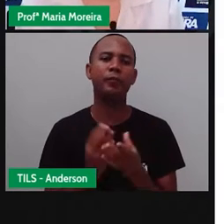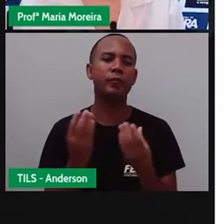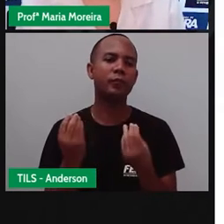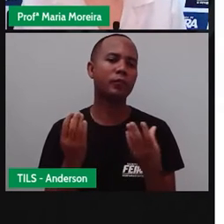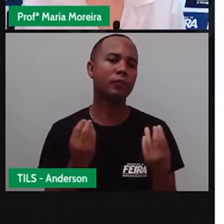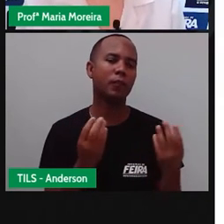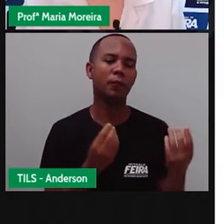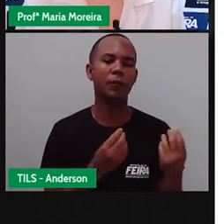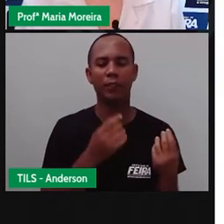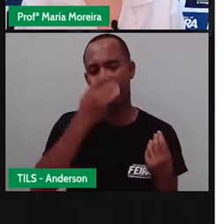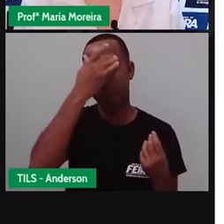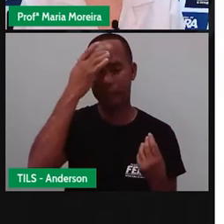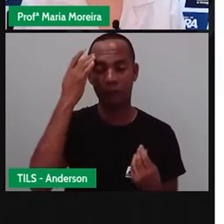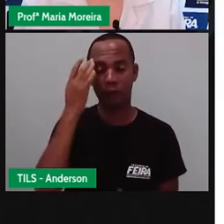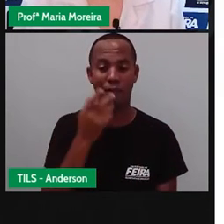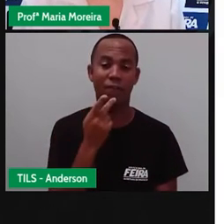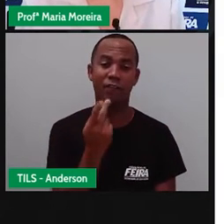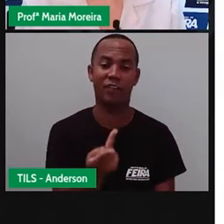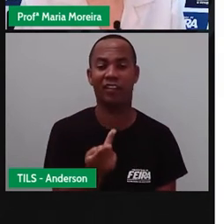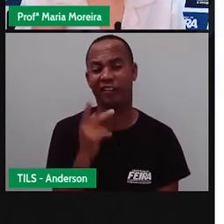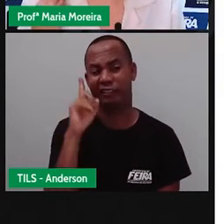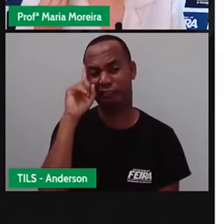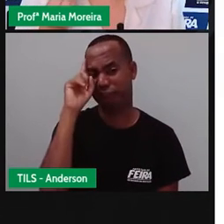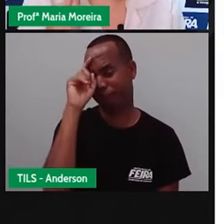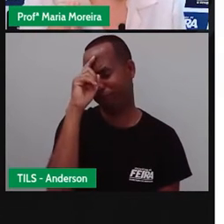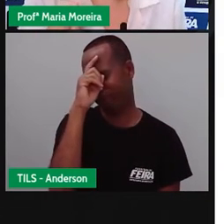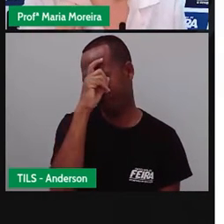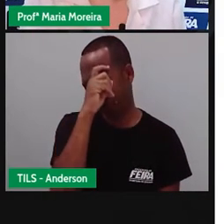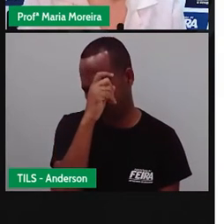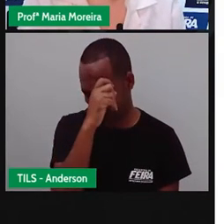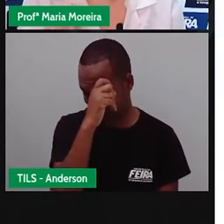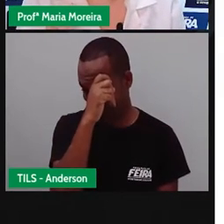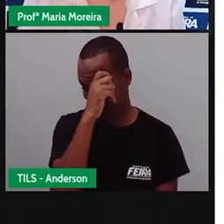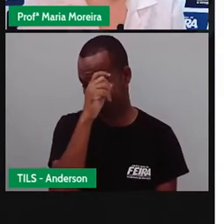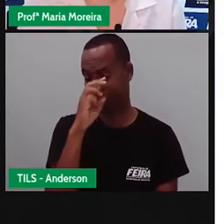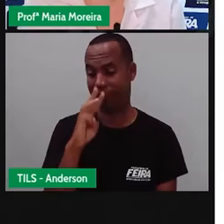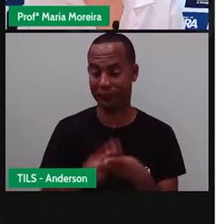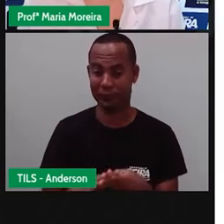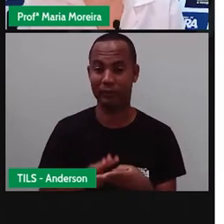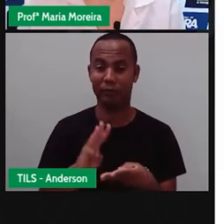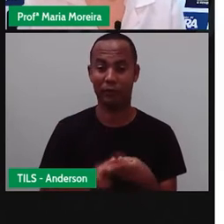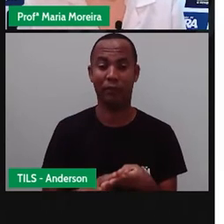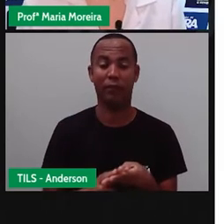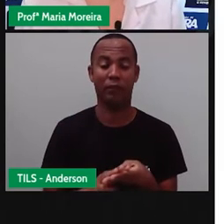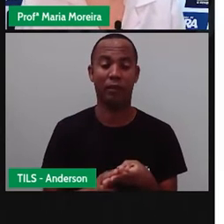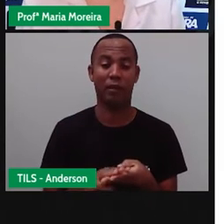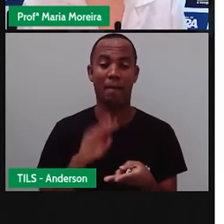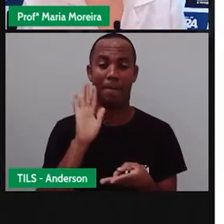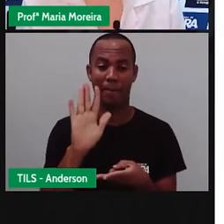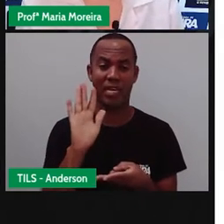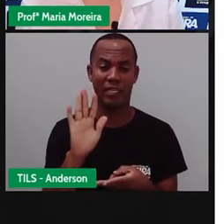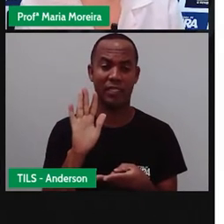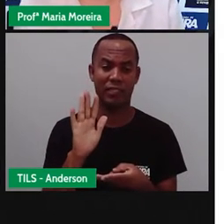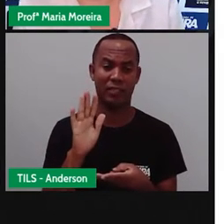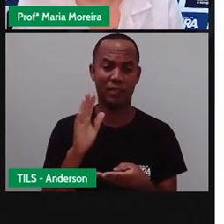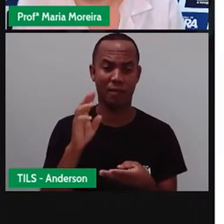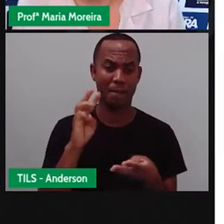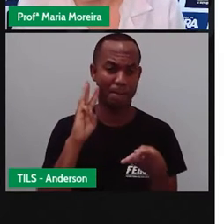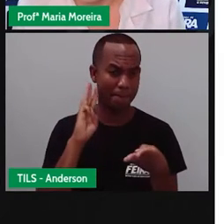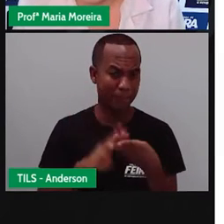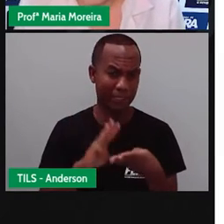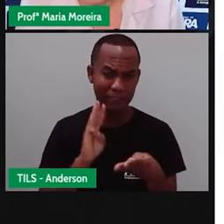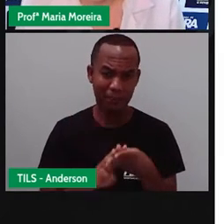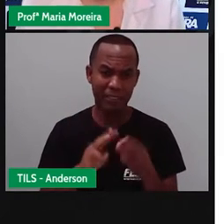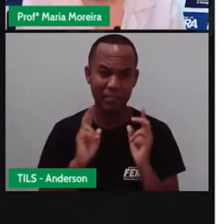gente aí né matemática é difícil mas vocês não consegue imaginar que mata imagem que está em tudo na verdade a matemática